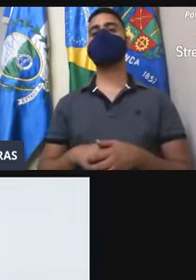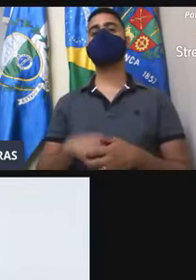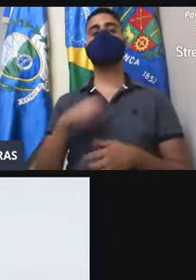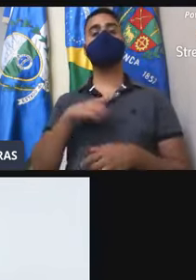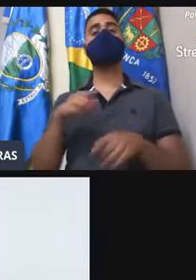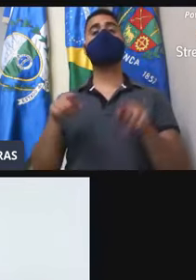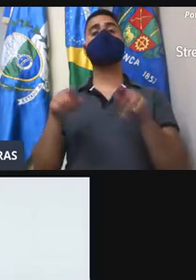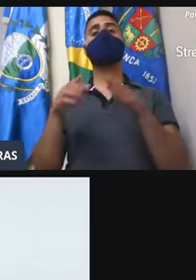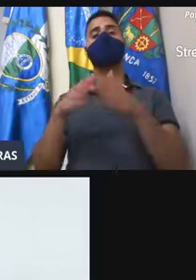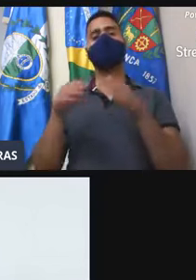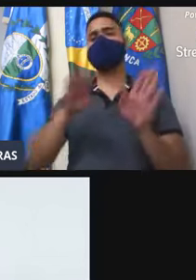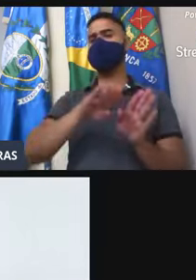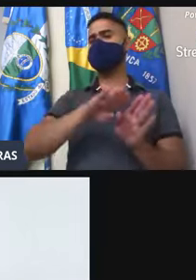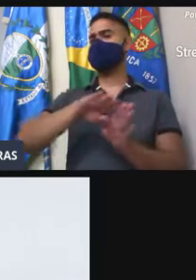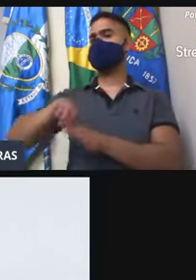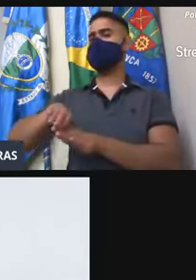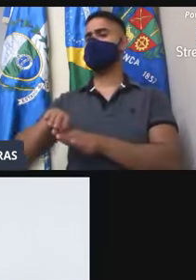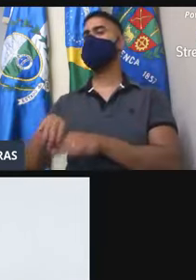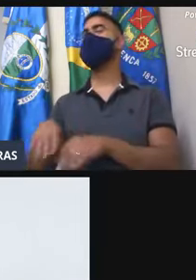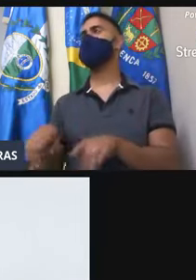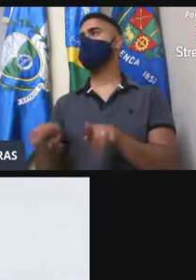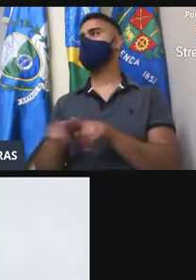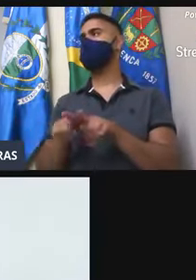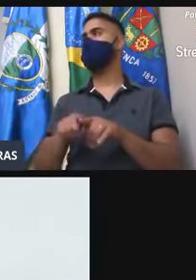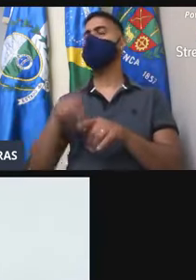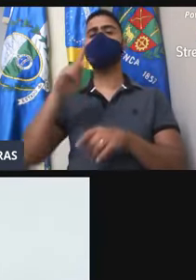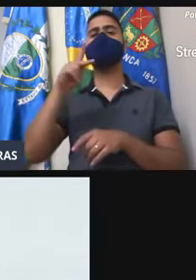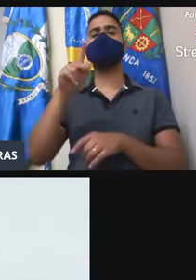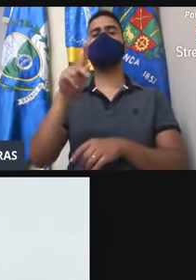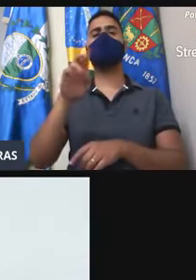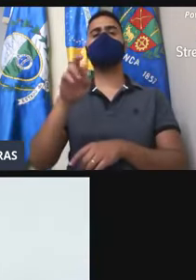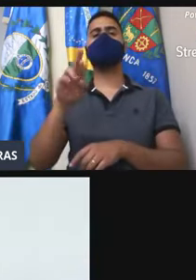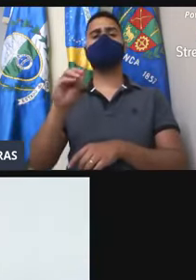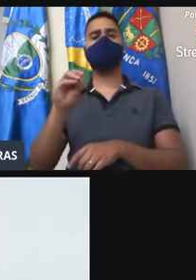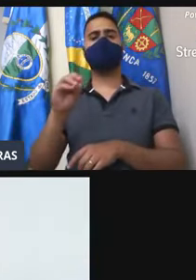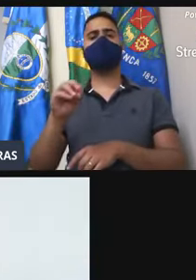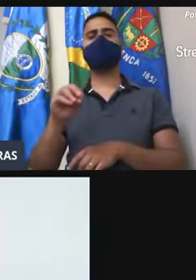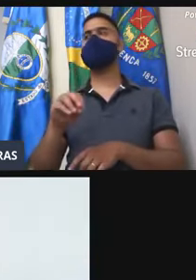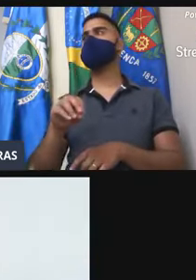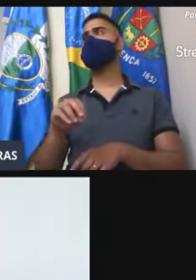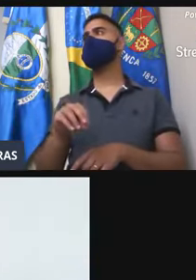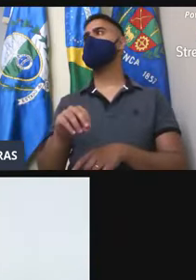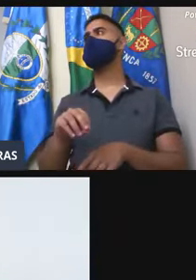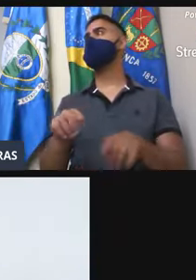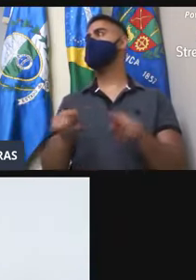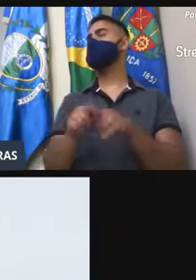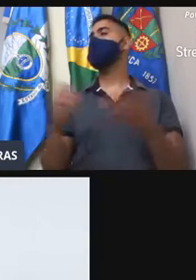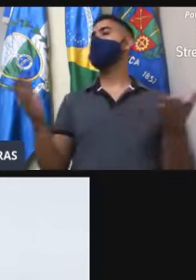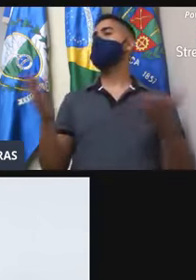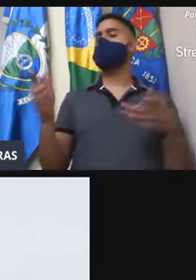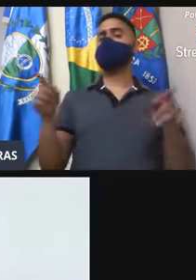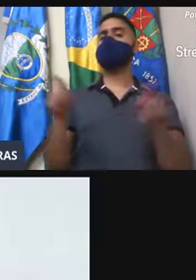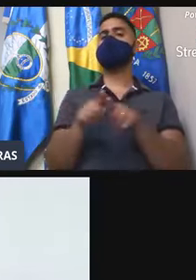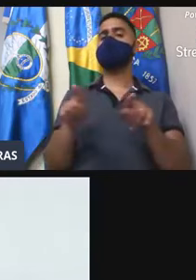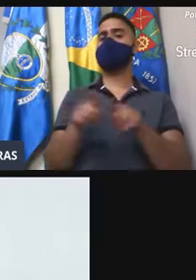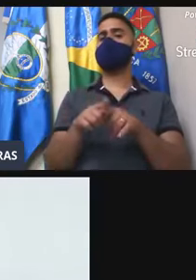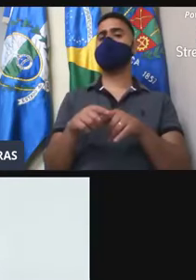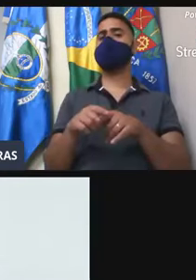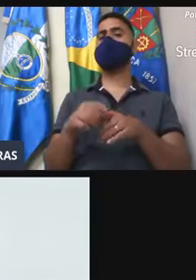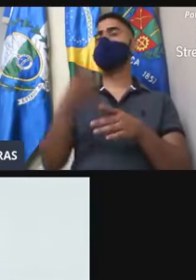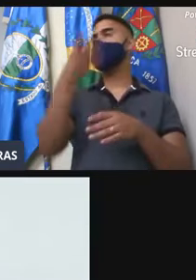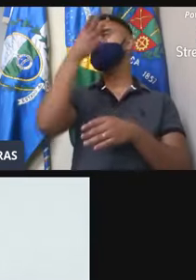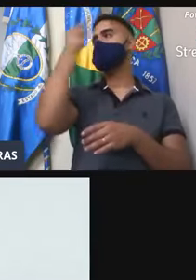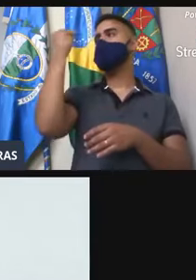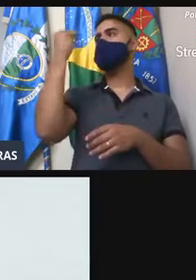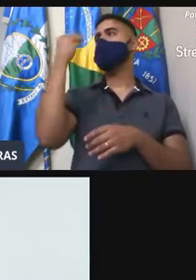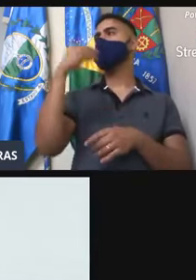pedido de retirada formal lá do Executivo. O vereador Pedro pediu para retirar ele informalmente semana passada, e hoje veio o pedido. E tinha esquecido de colocar na